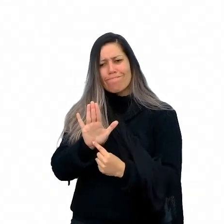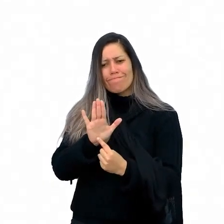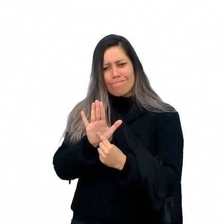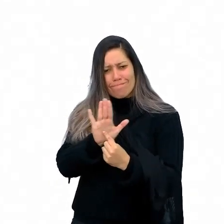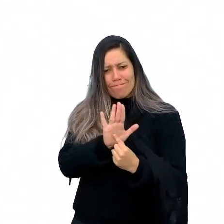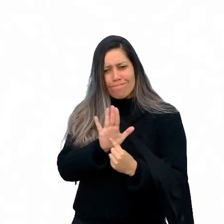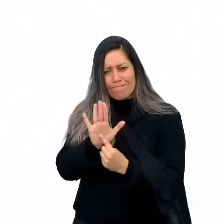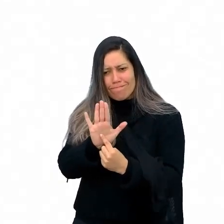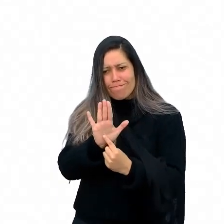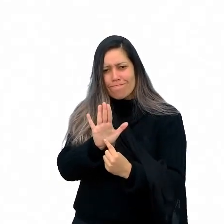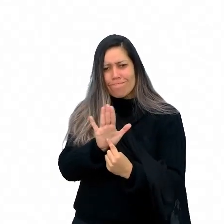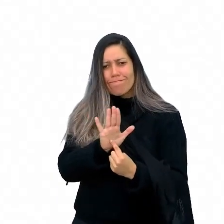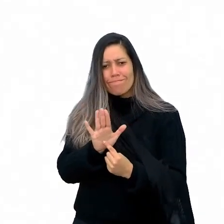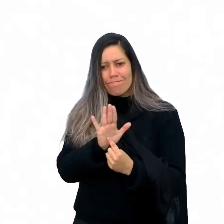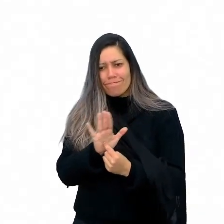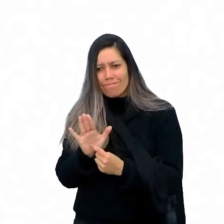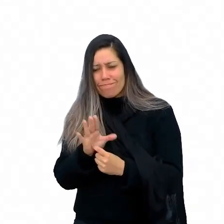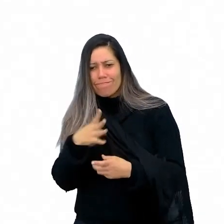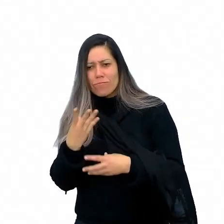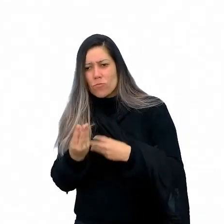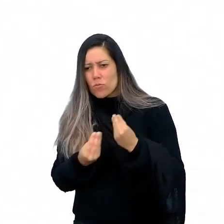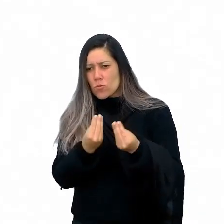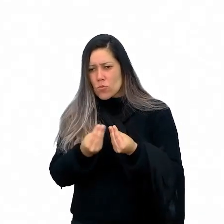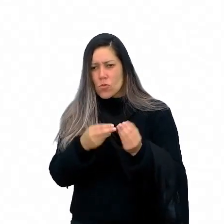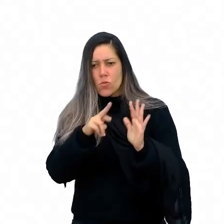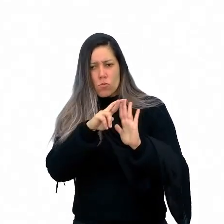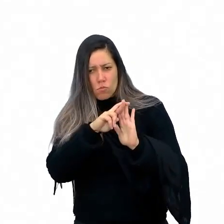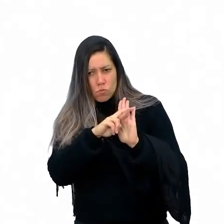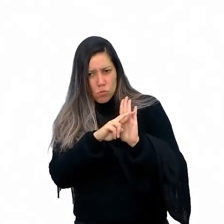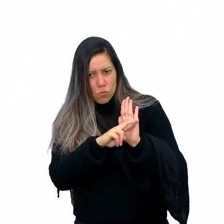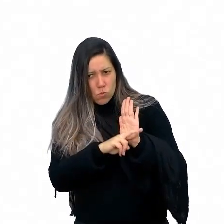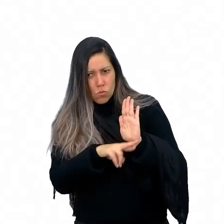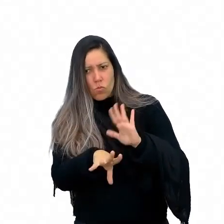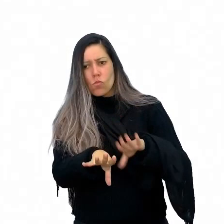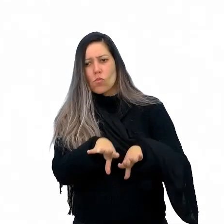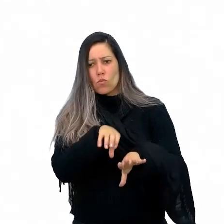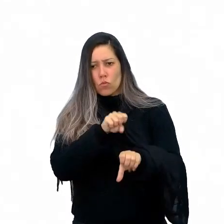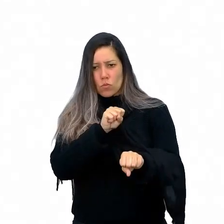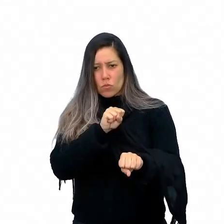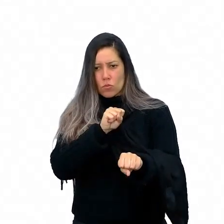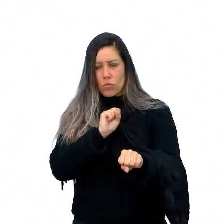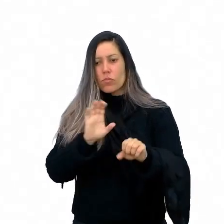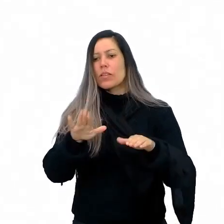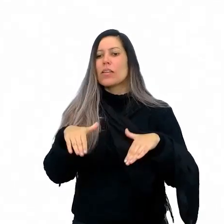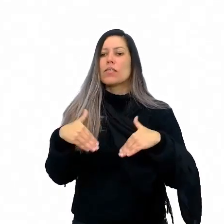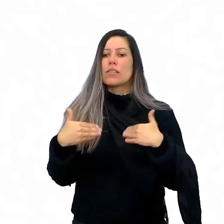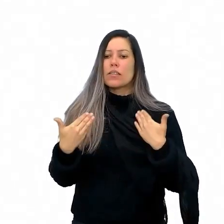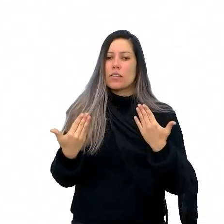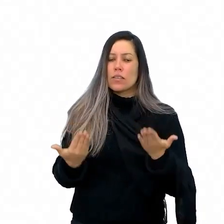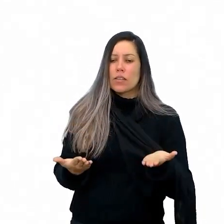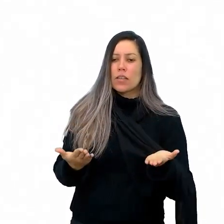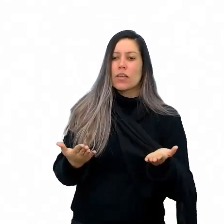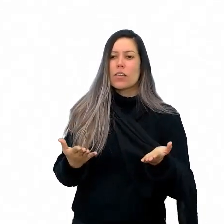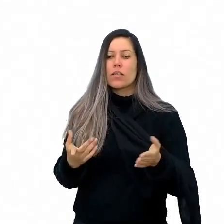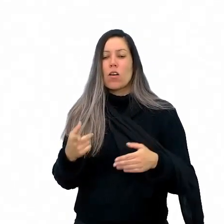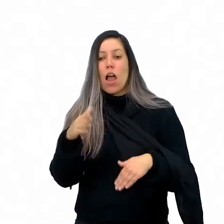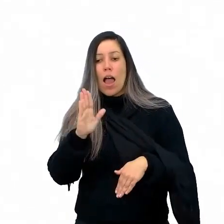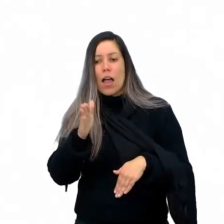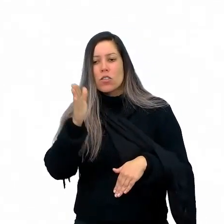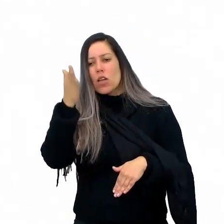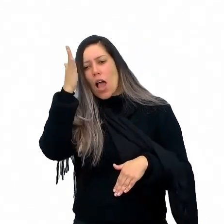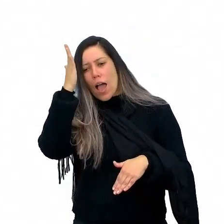nessa apresentação aqui o nosso roteiro formativo. Então, lá nós tínhamos o